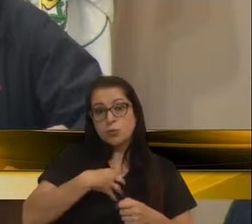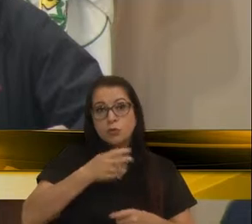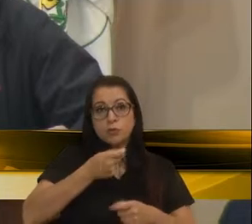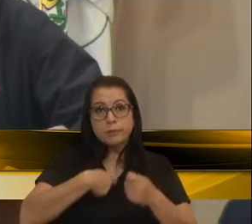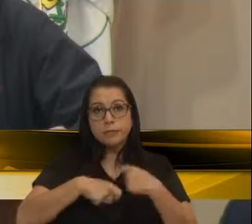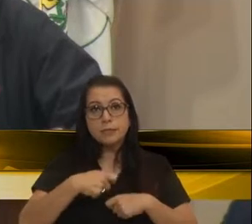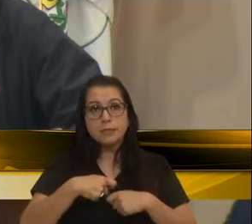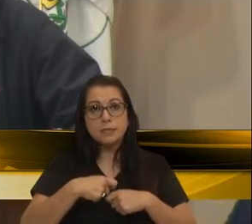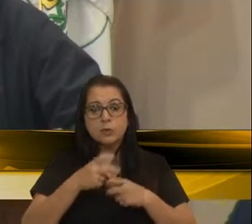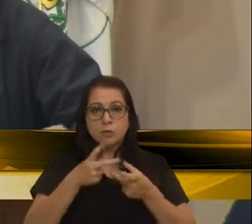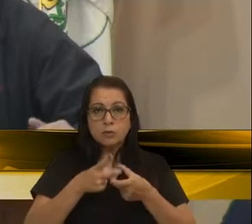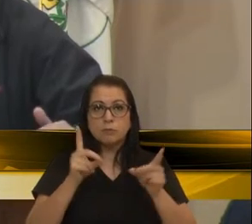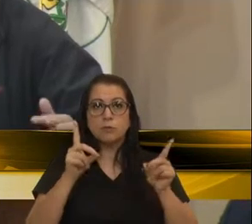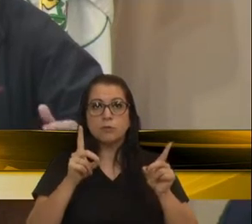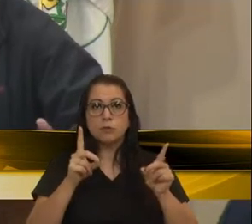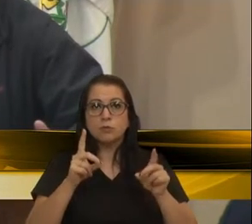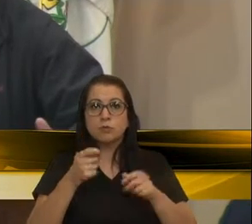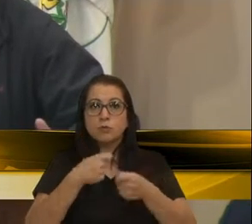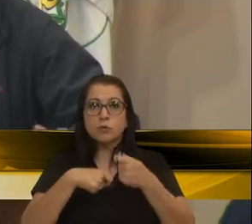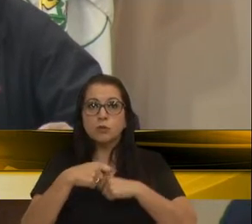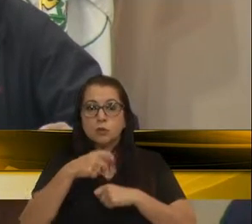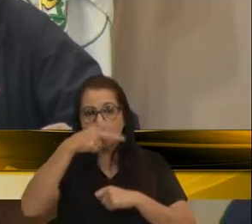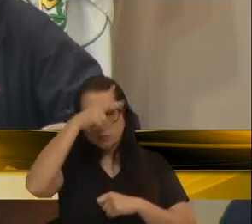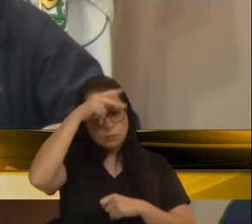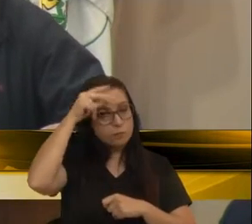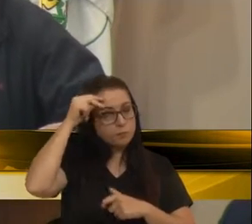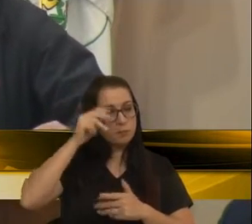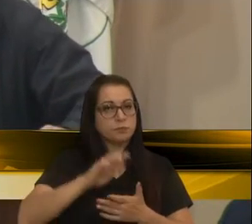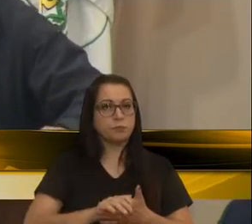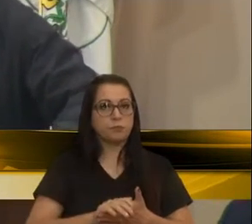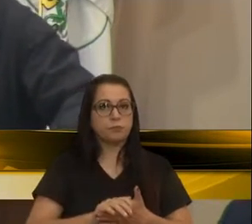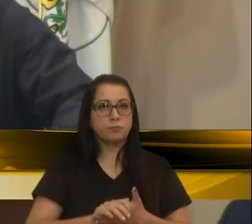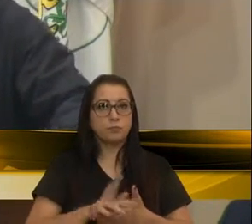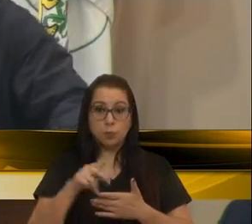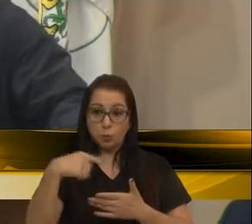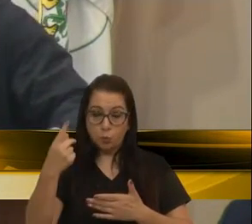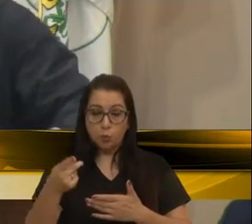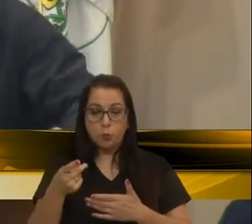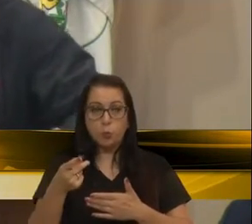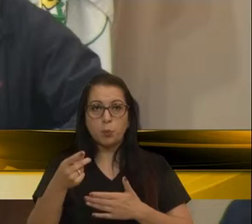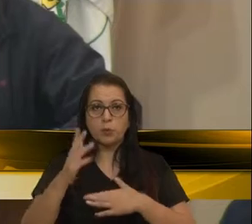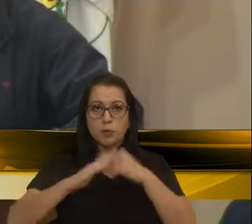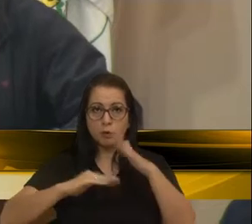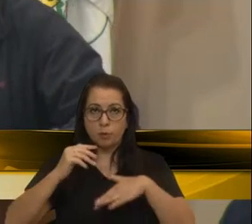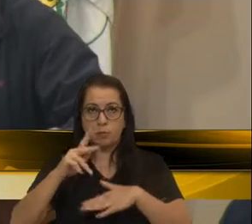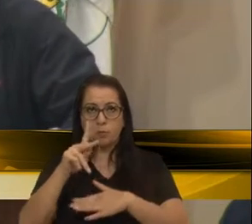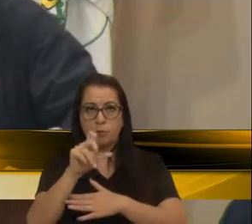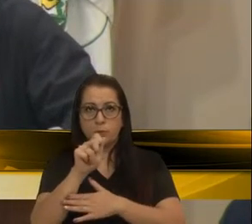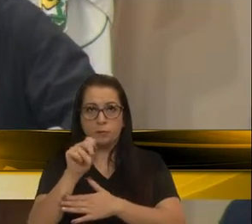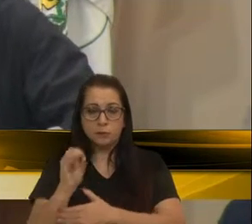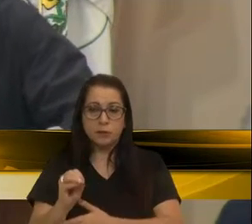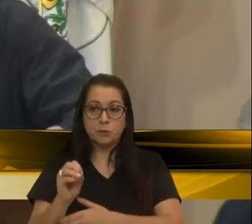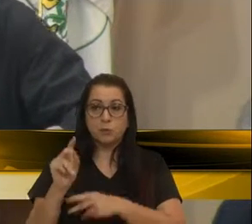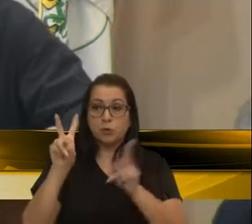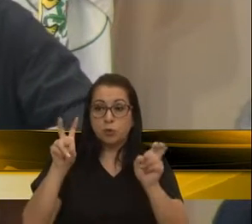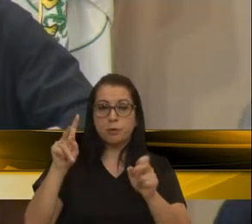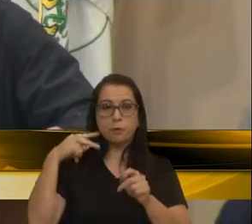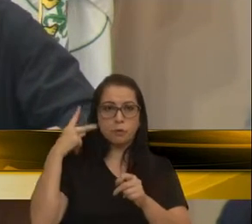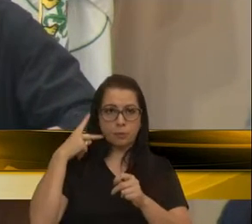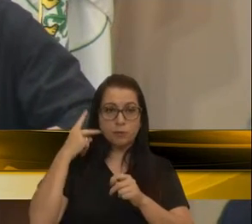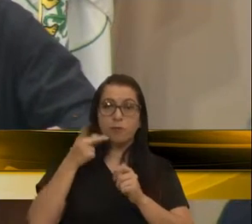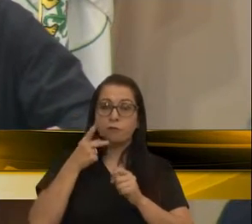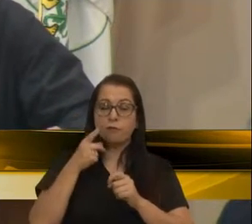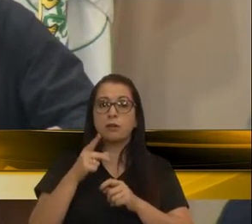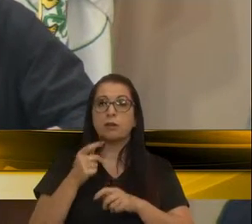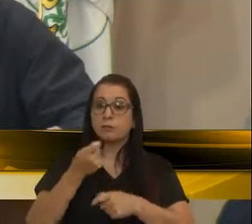administração democrática dos negócios públicos. E na sua outra obra de Platão, Política, ele ressalta